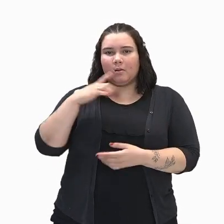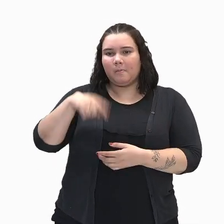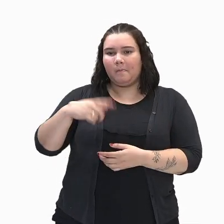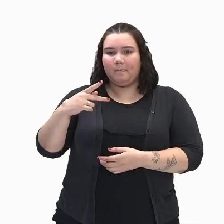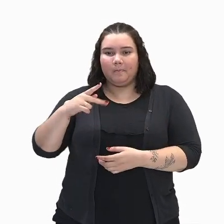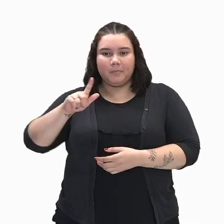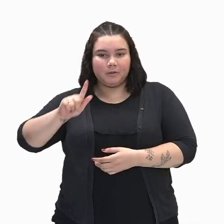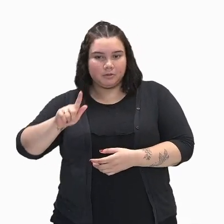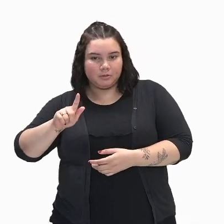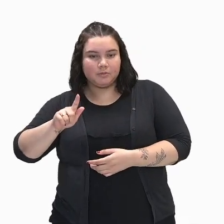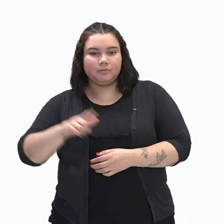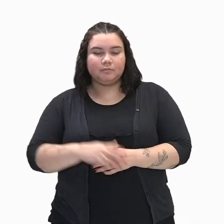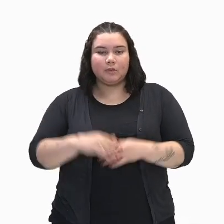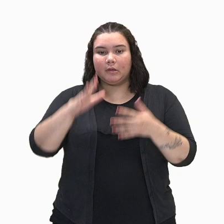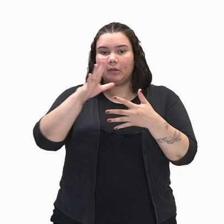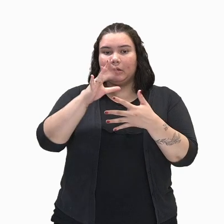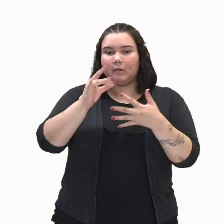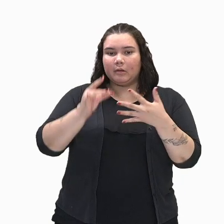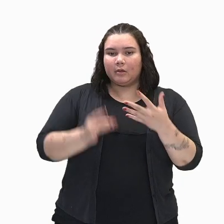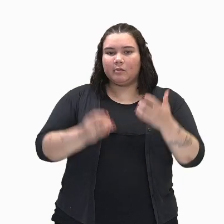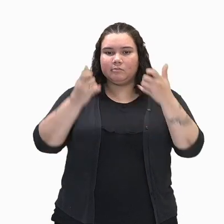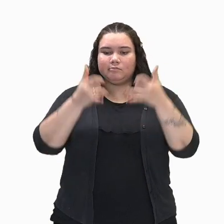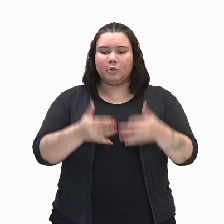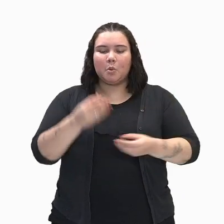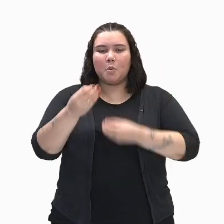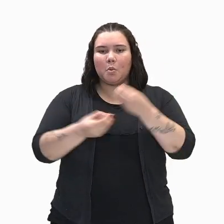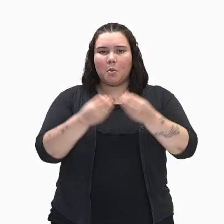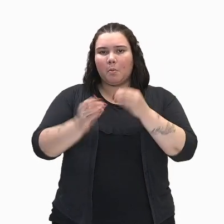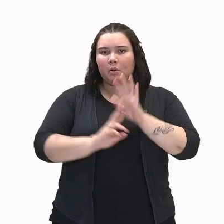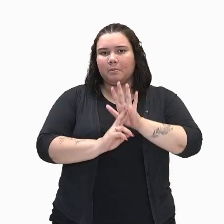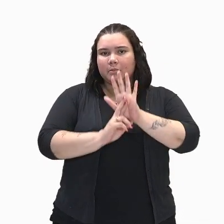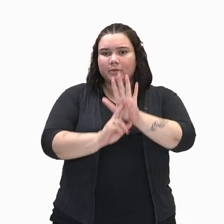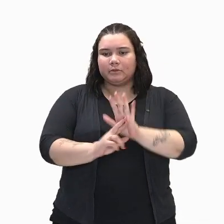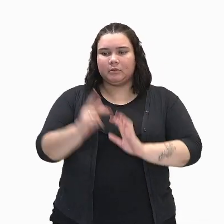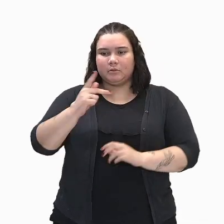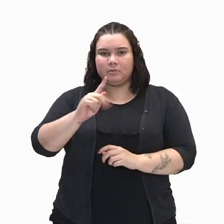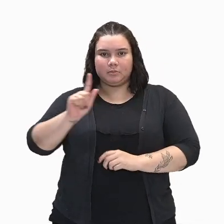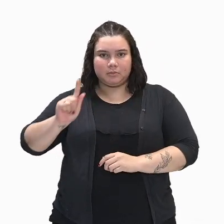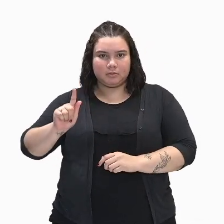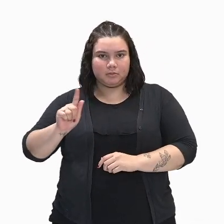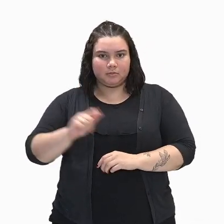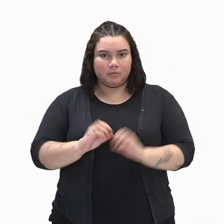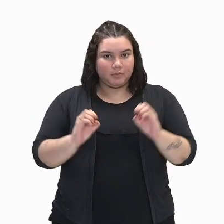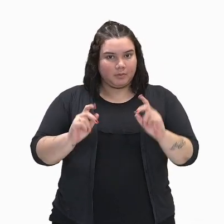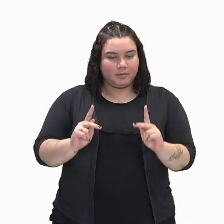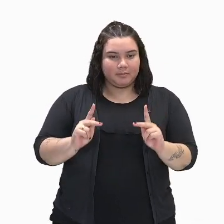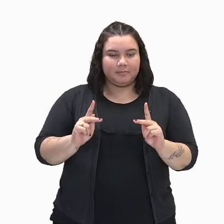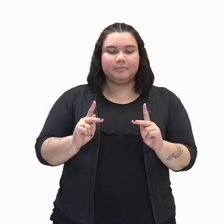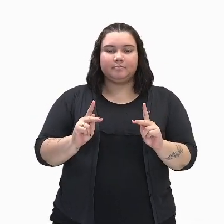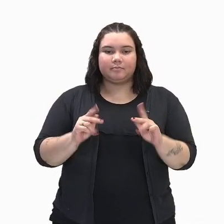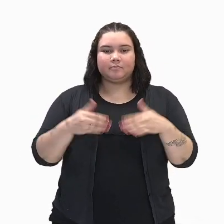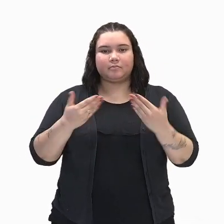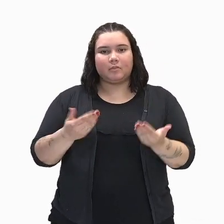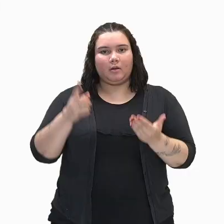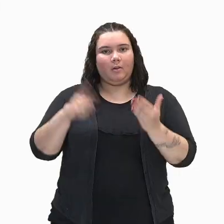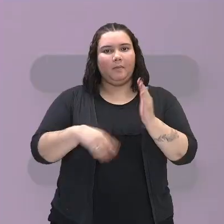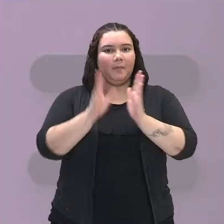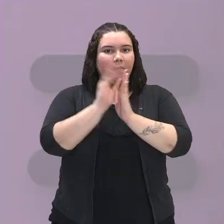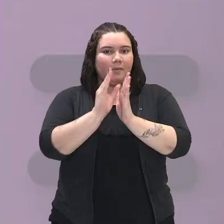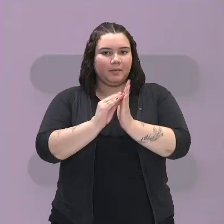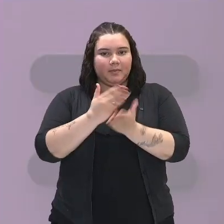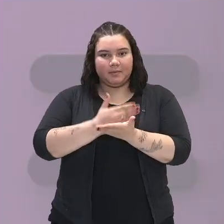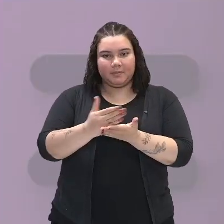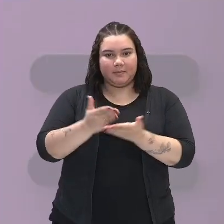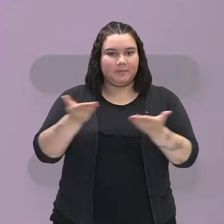O detalhamento é a definição e representações de uma PG, tá bom? Então, esse aí é o conteúdo da